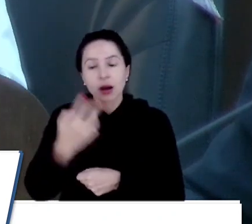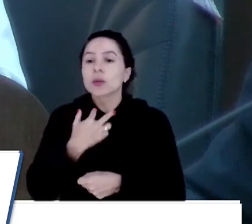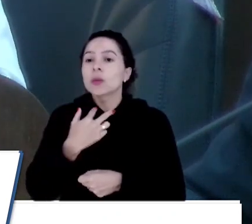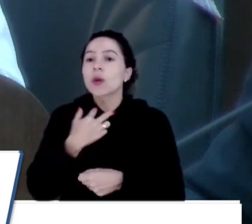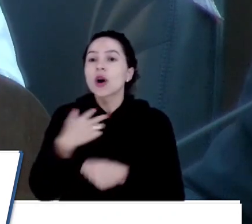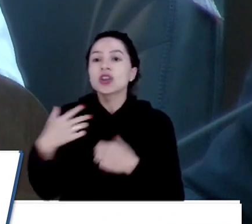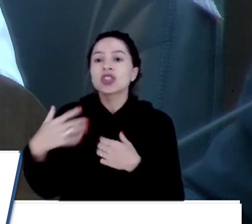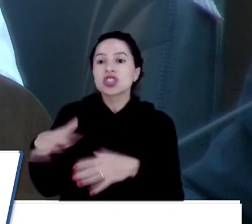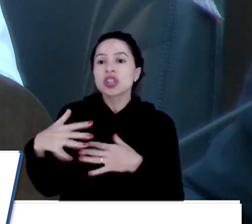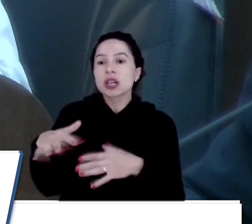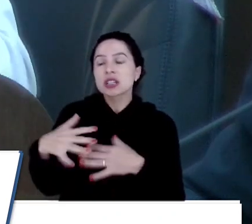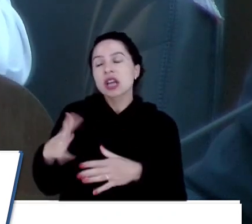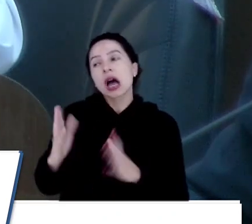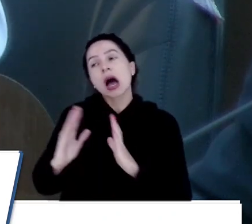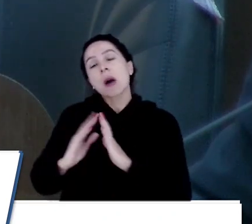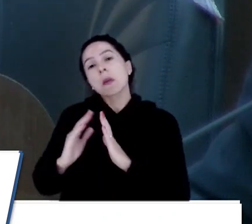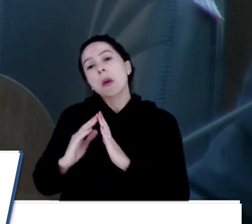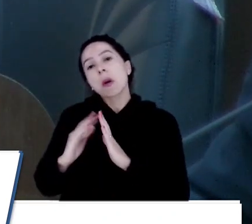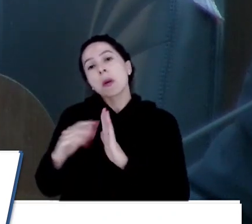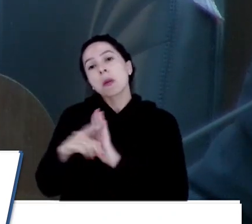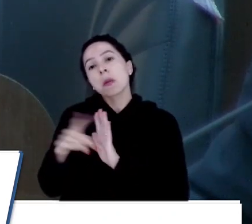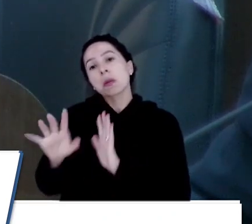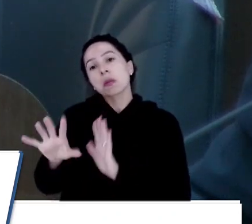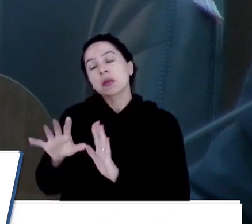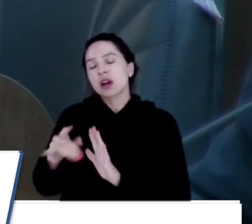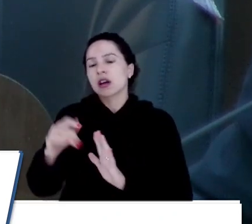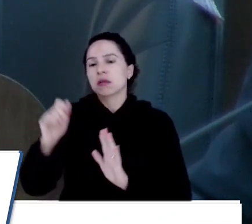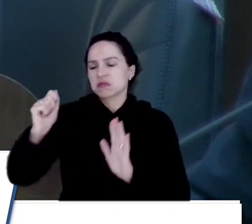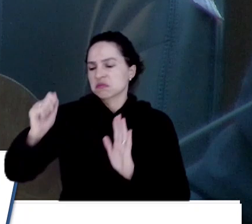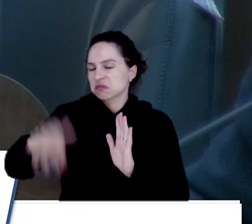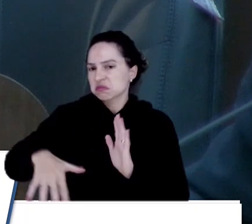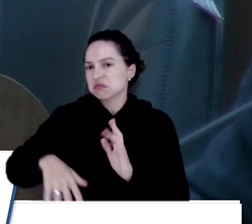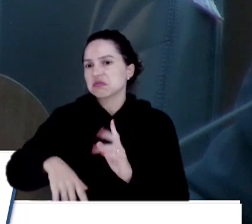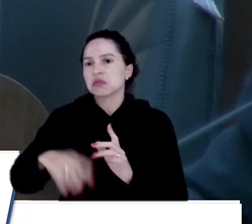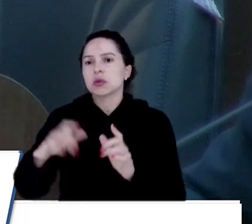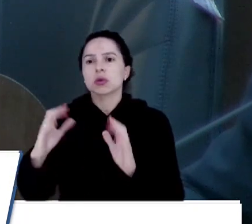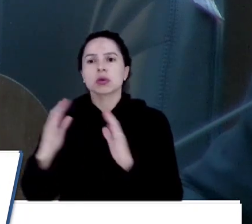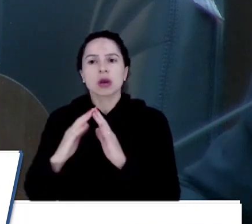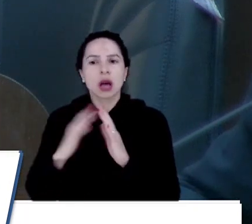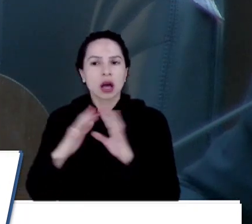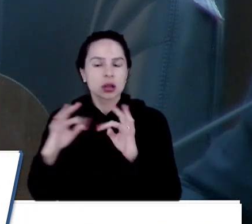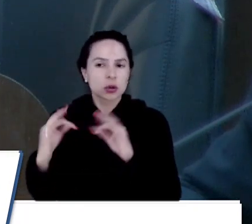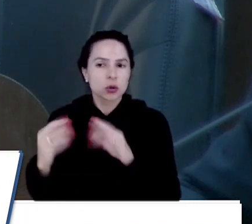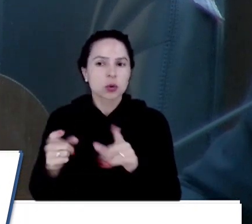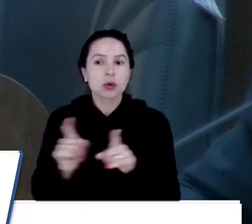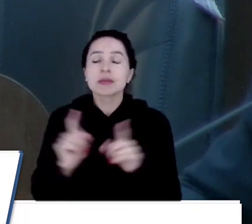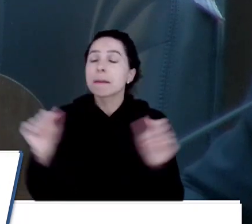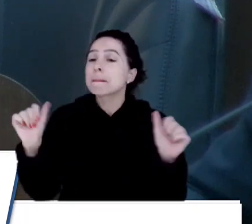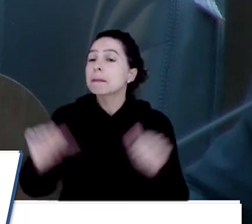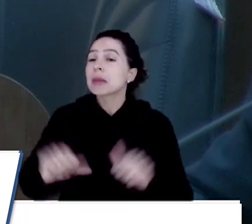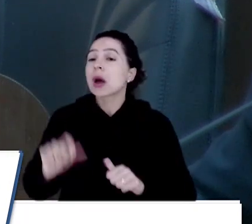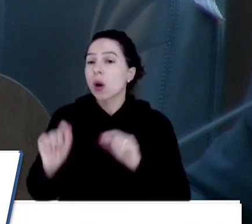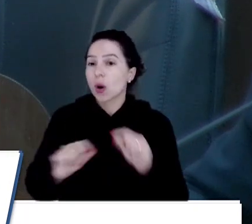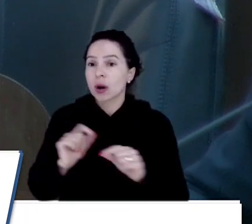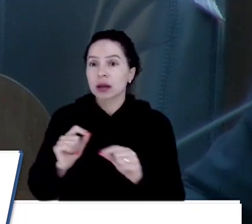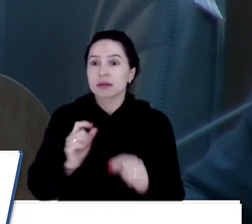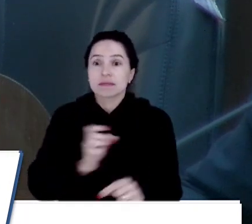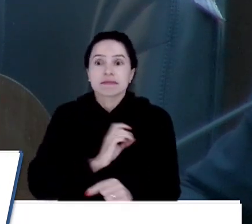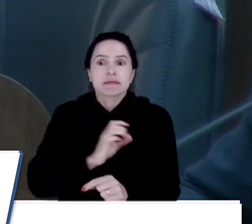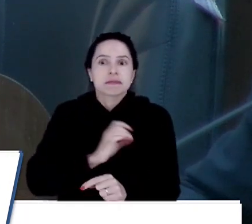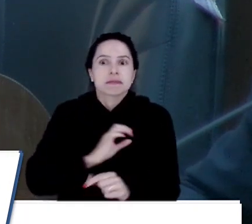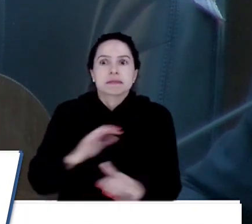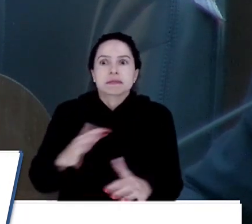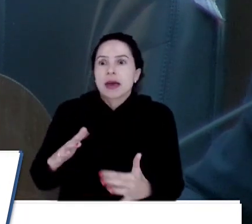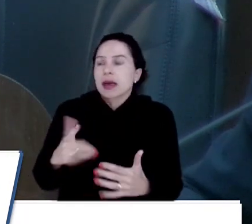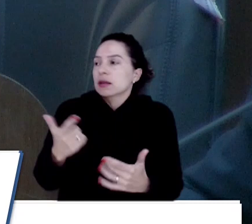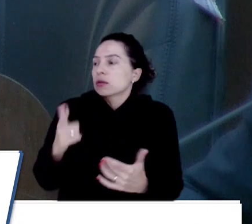causa do morador de lá. Desvalorização dos imóveis e, pior de tudo, a insegurança de que você não